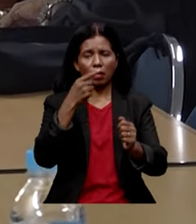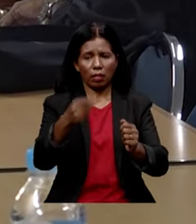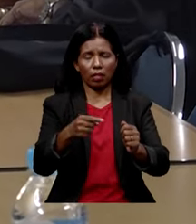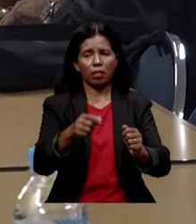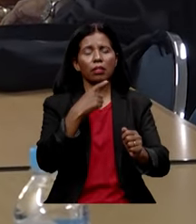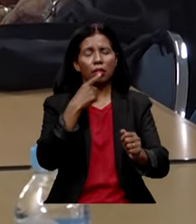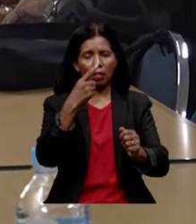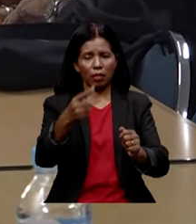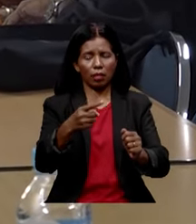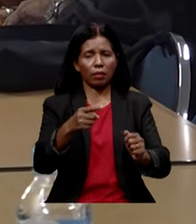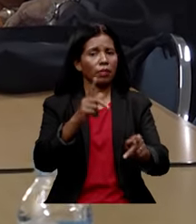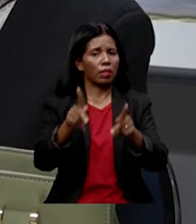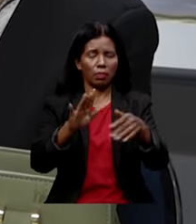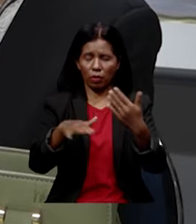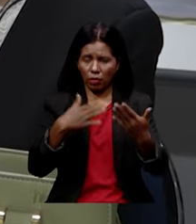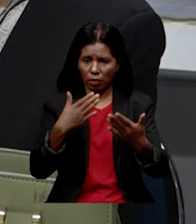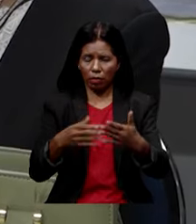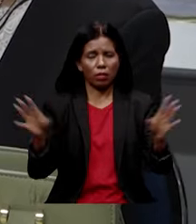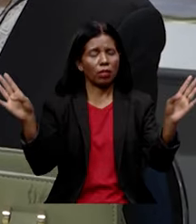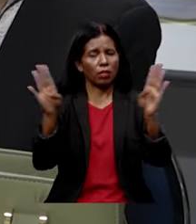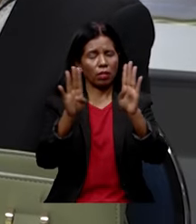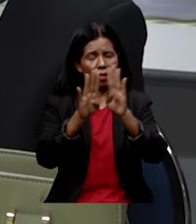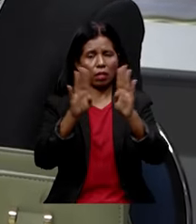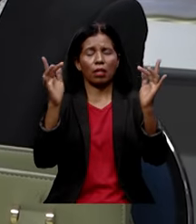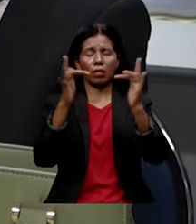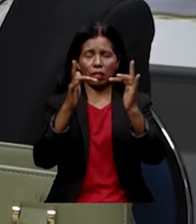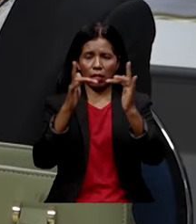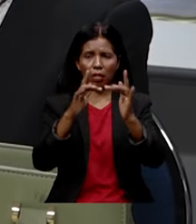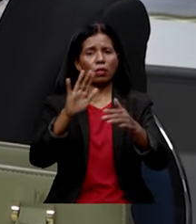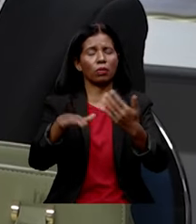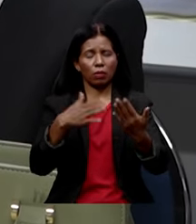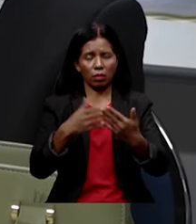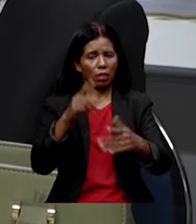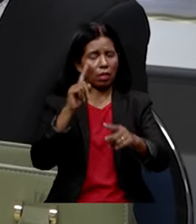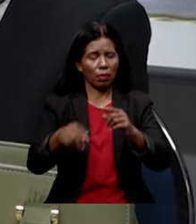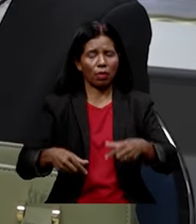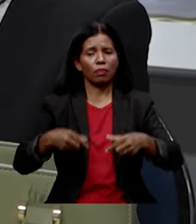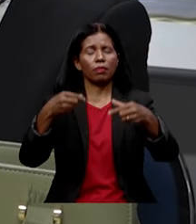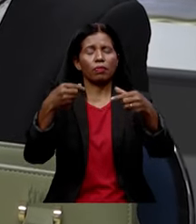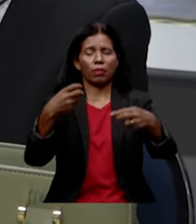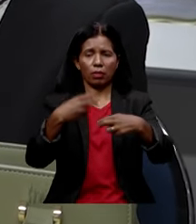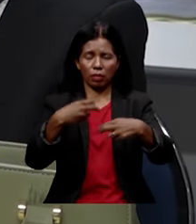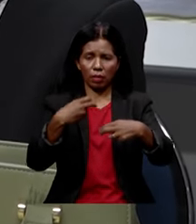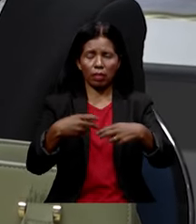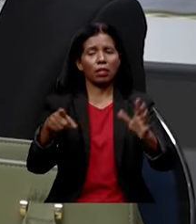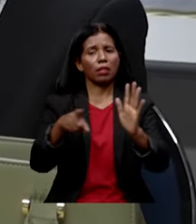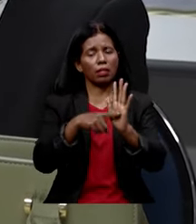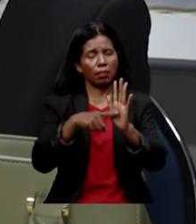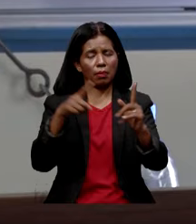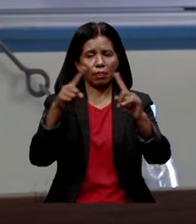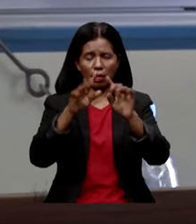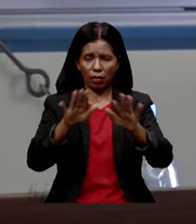se recomenda ba parte relevante ho ritaka situs internet direct ne no ne la vele foi impacto negativo ba la barik sira Ami mo